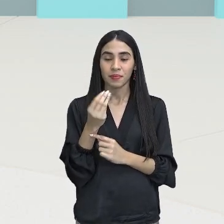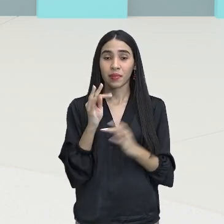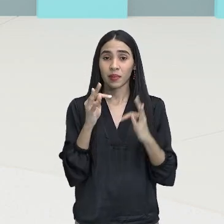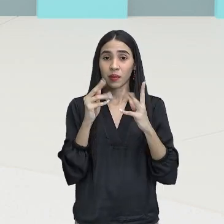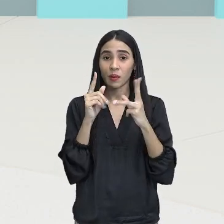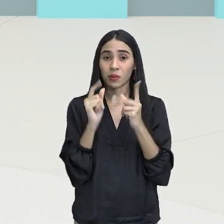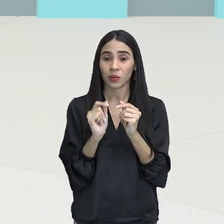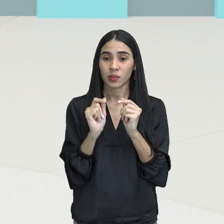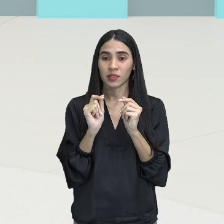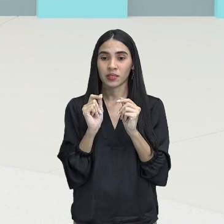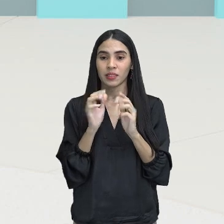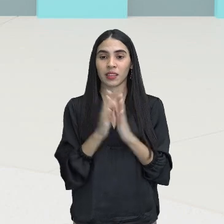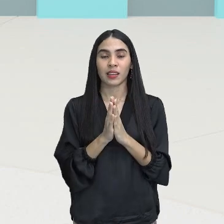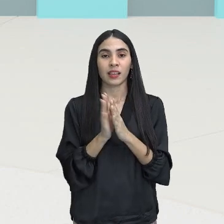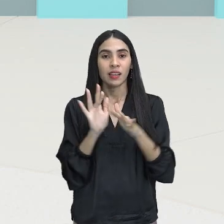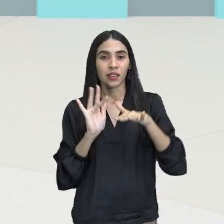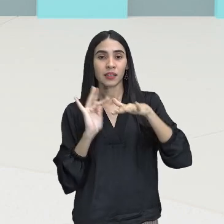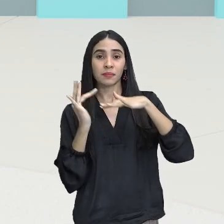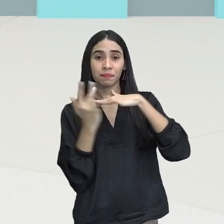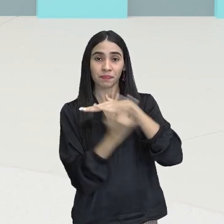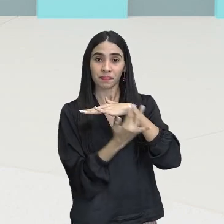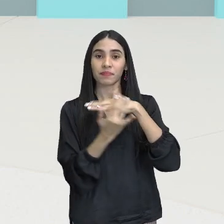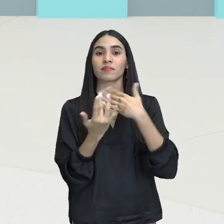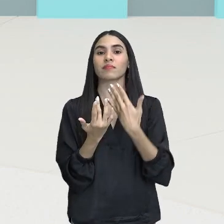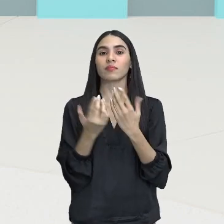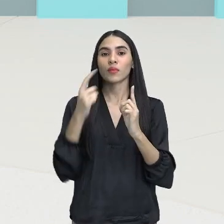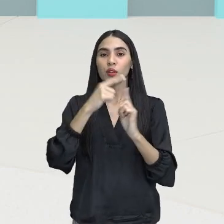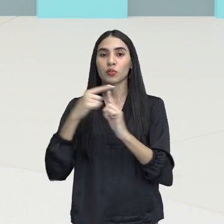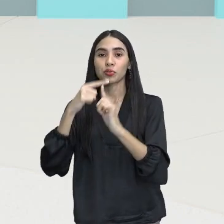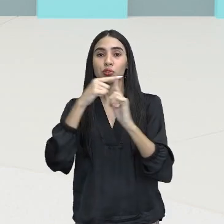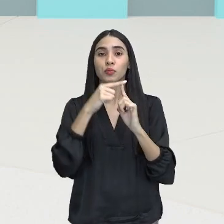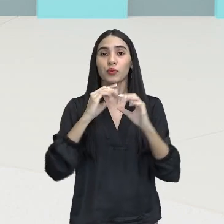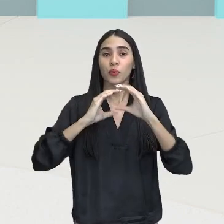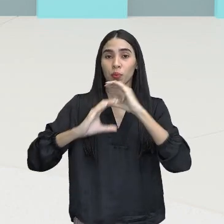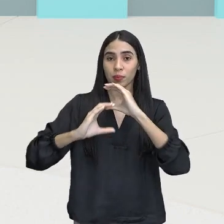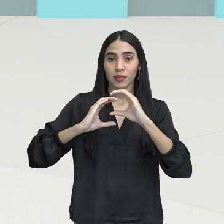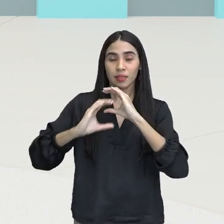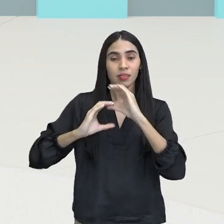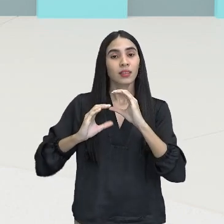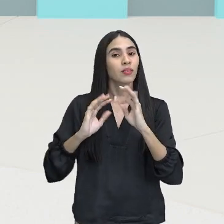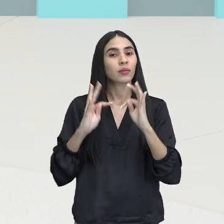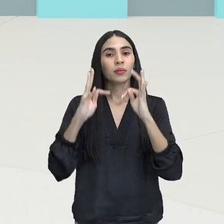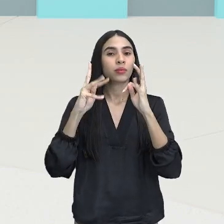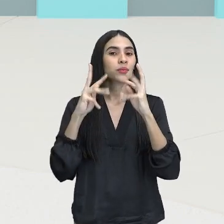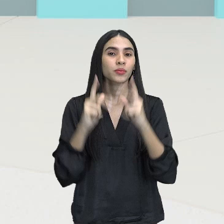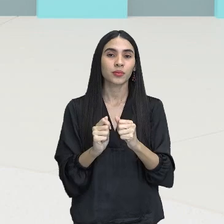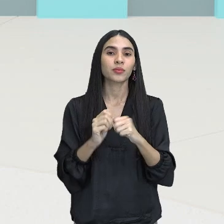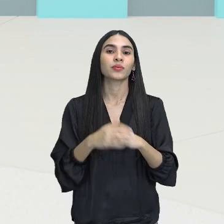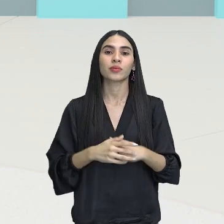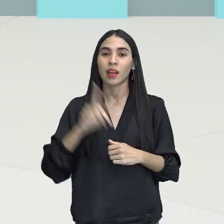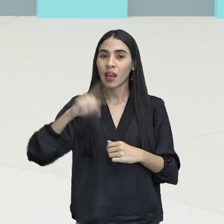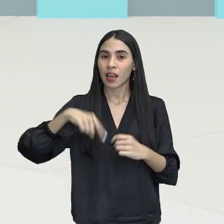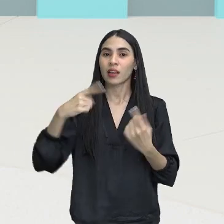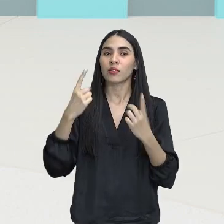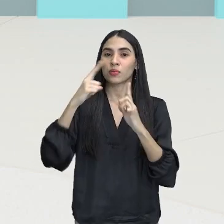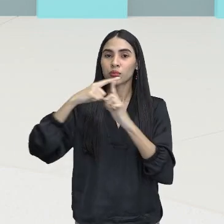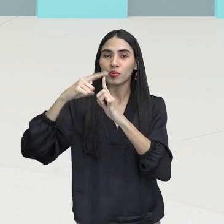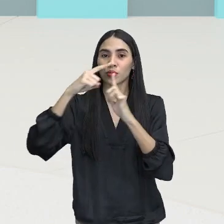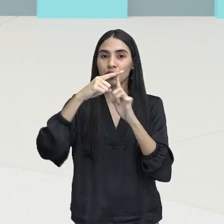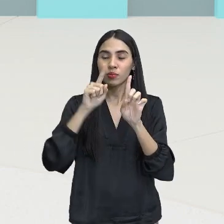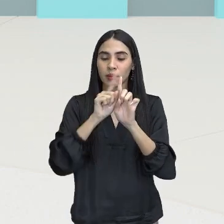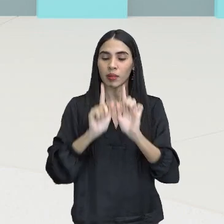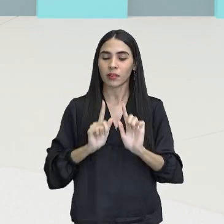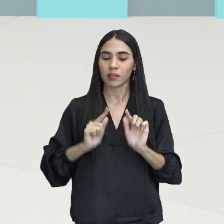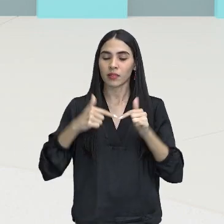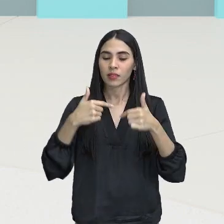essas redes, todas essas formas de comunicação, tudo isso é uma forma também de